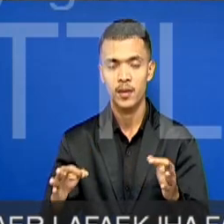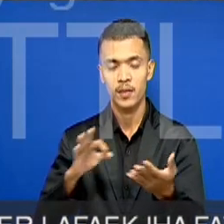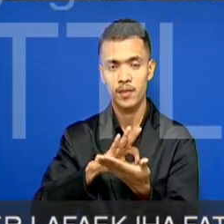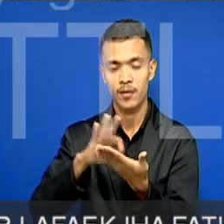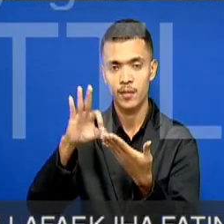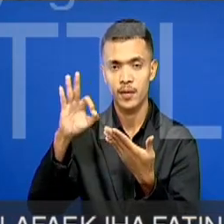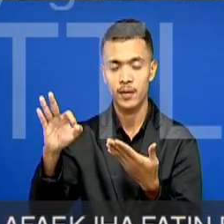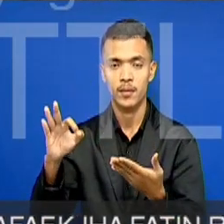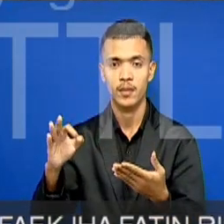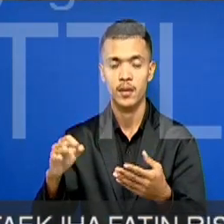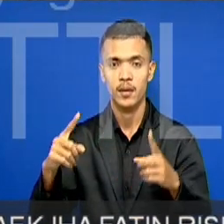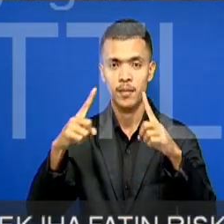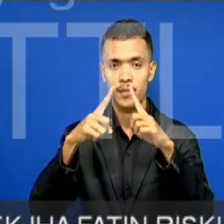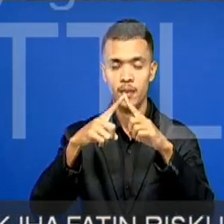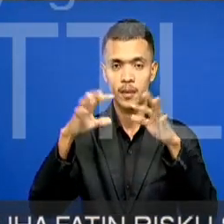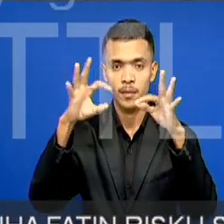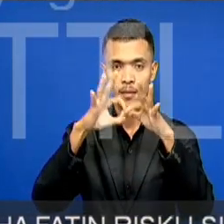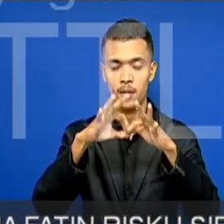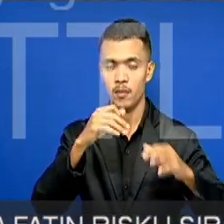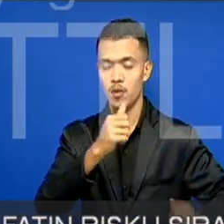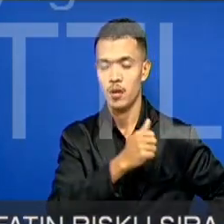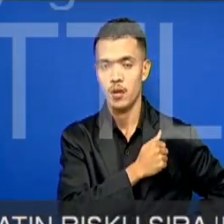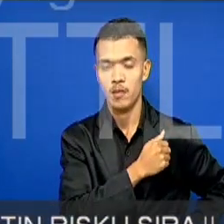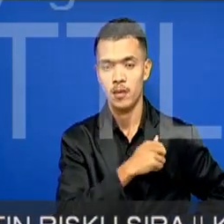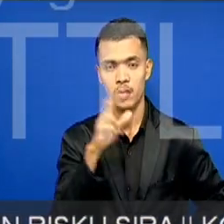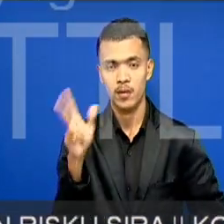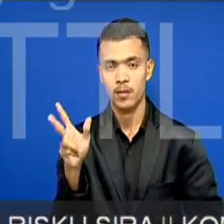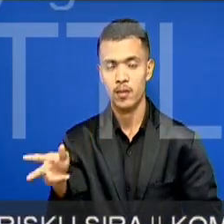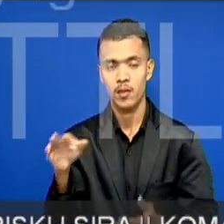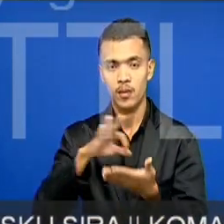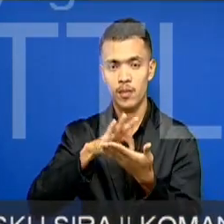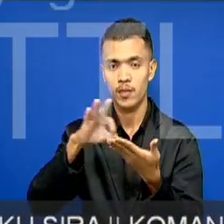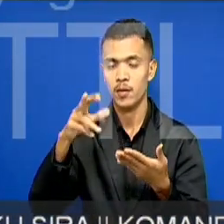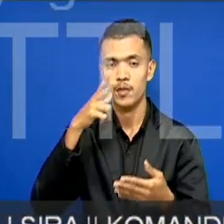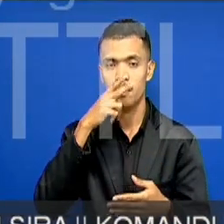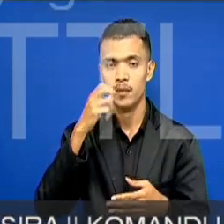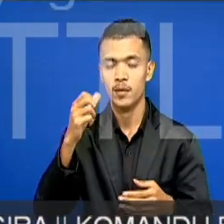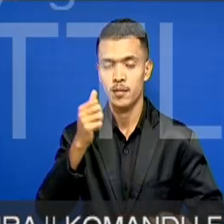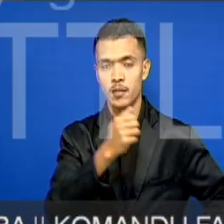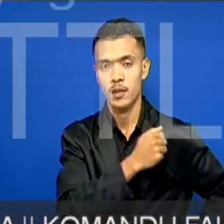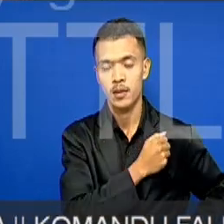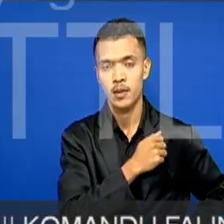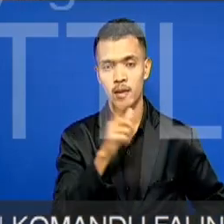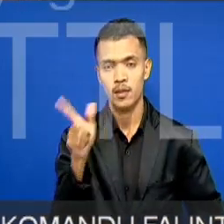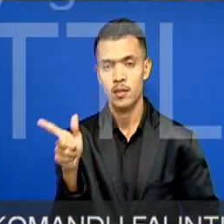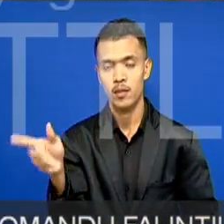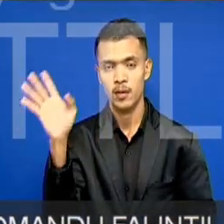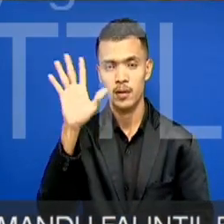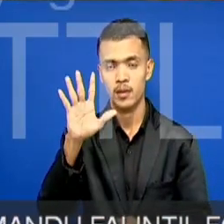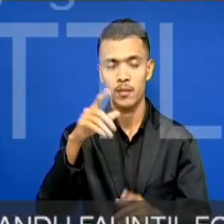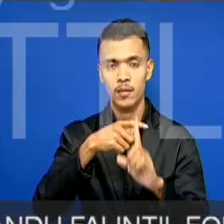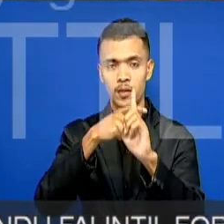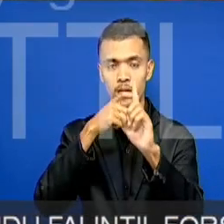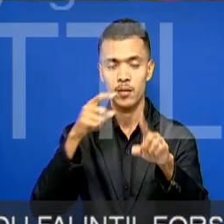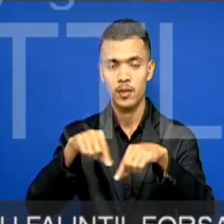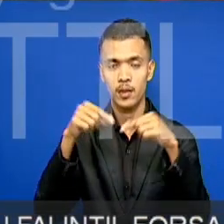promoção capitão, né? Ba oficiais militar na Intolunulu, no curso Lian Português ba militar Ruanulu Racing Lima, ne be maihusi